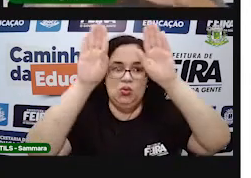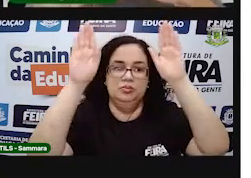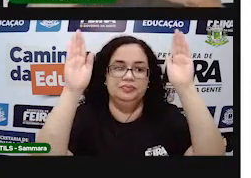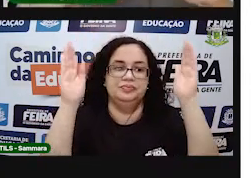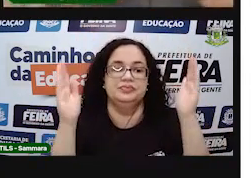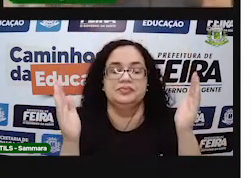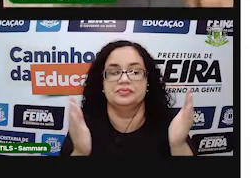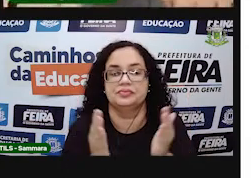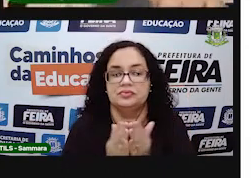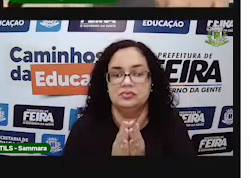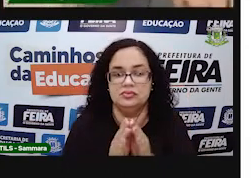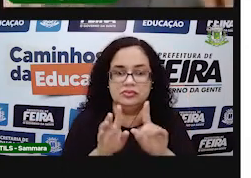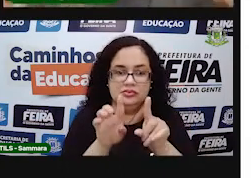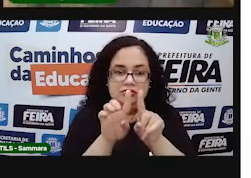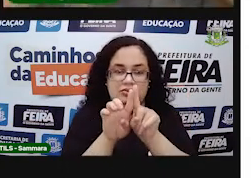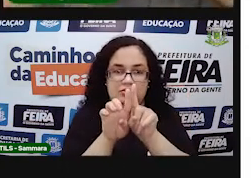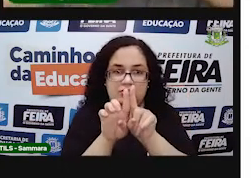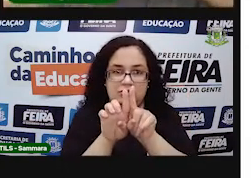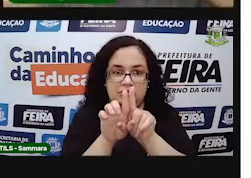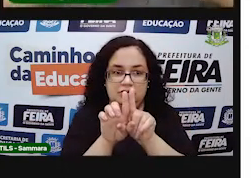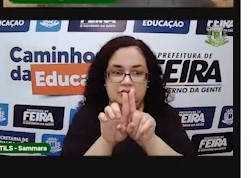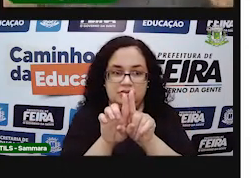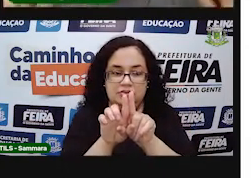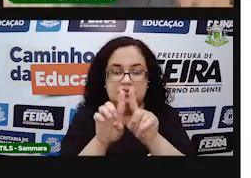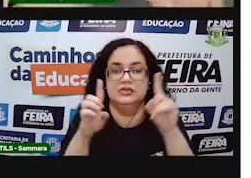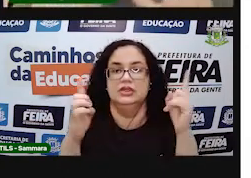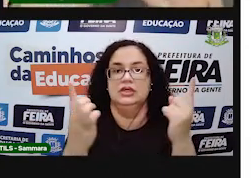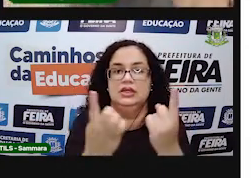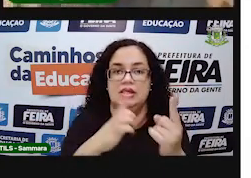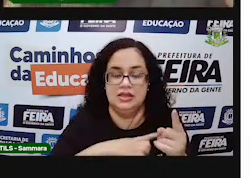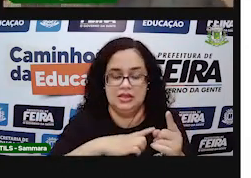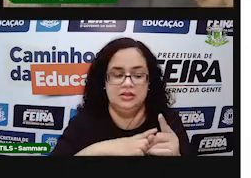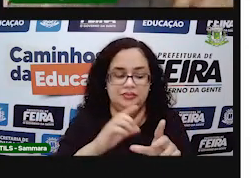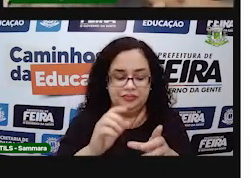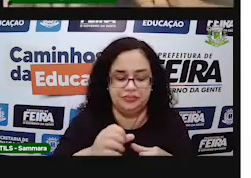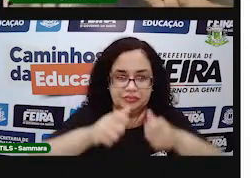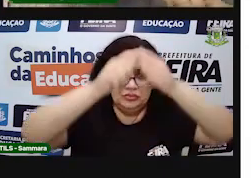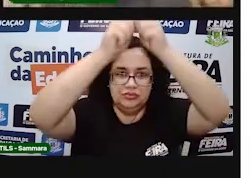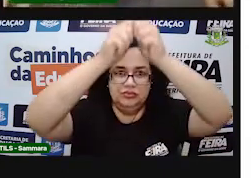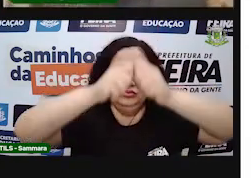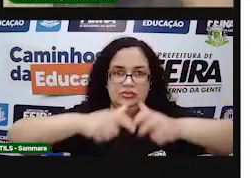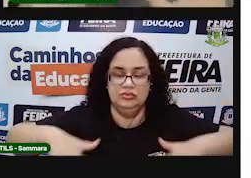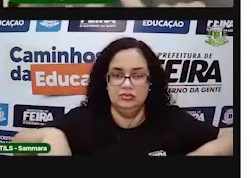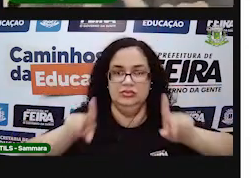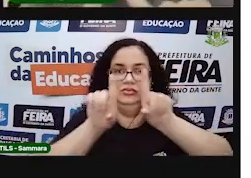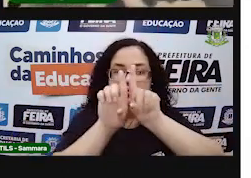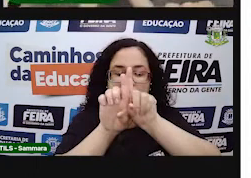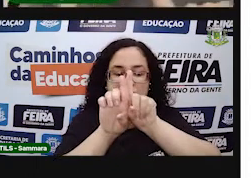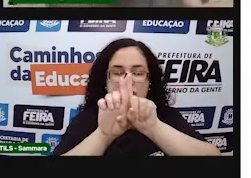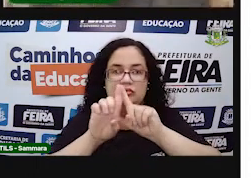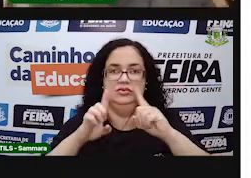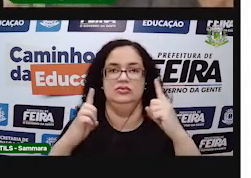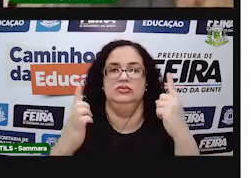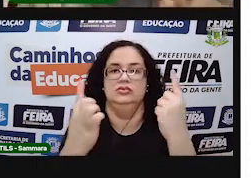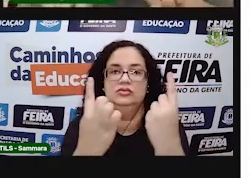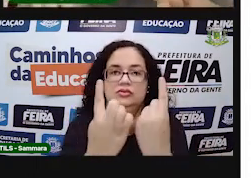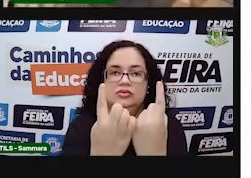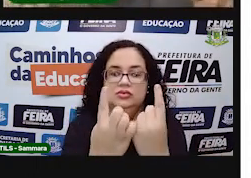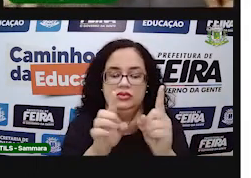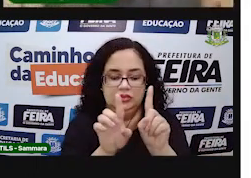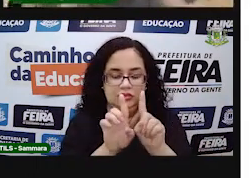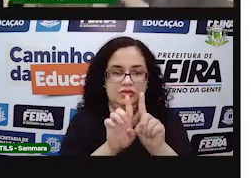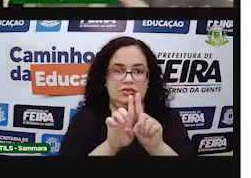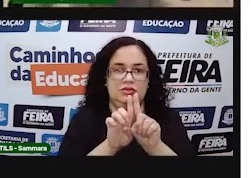porque essa parte aqui, ó, essa parte que envolve o cone, tá? A parede